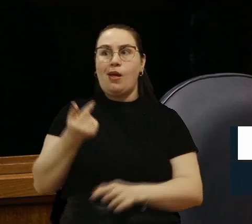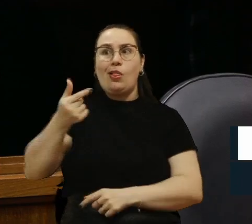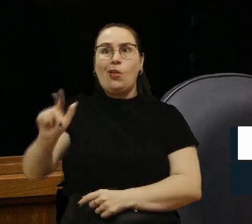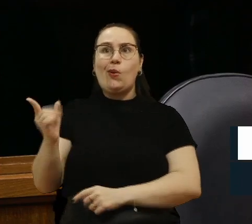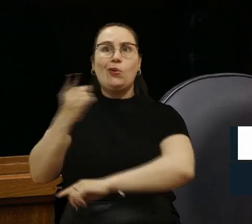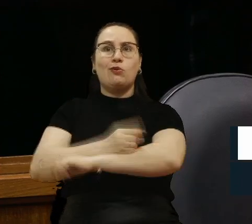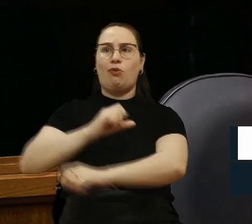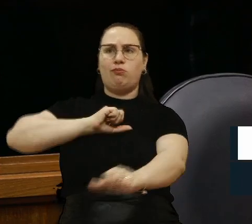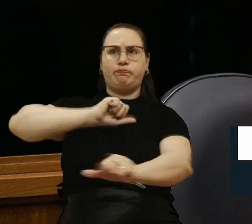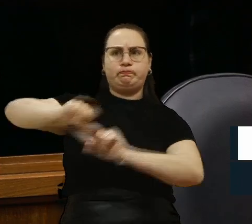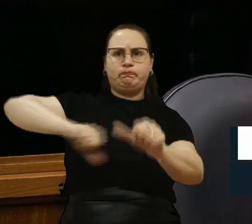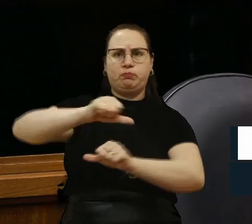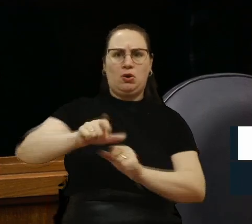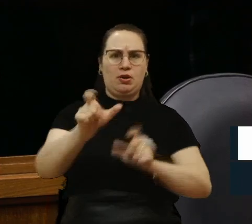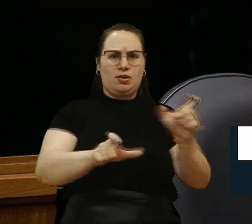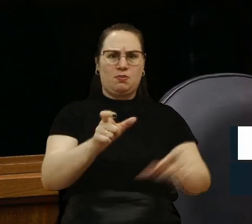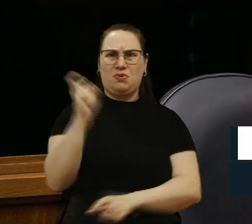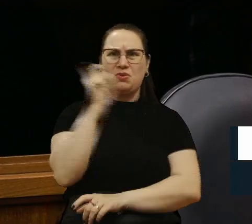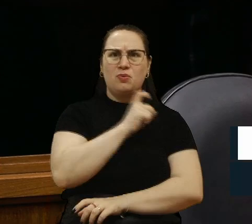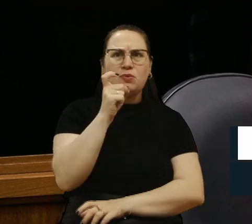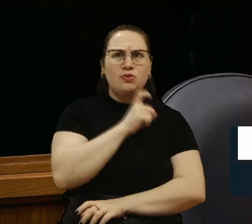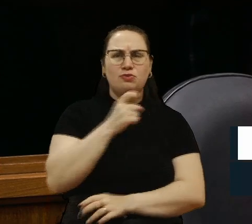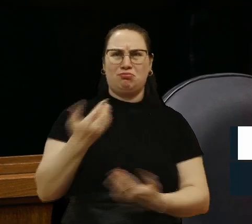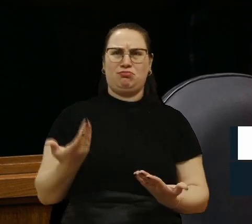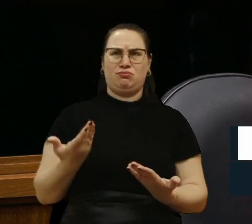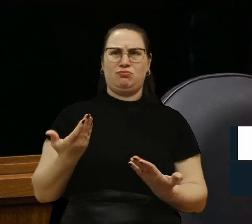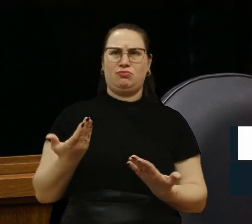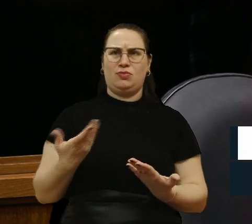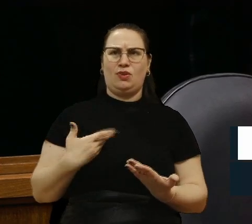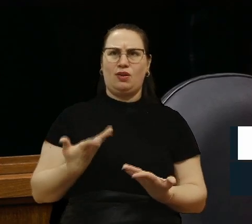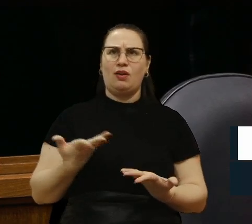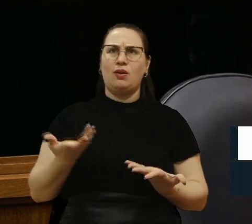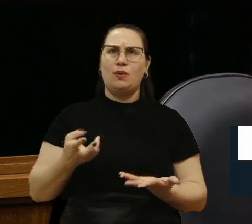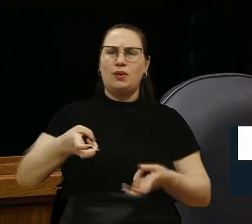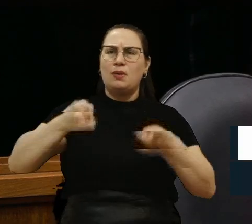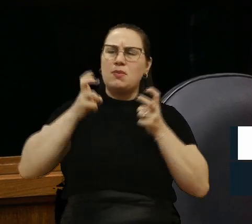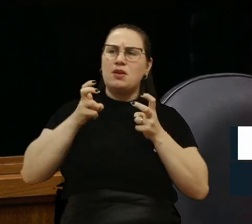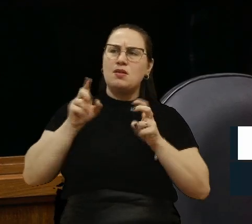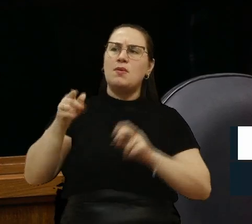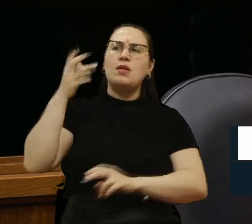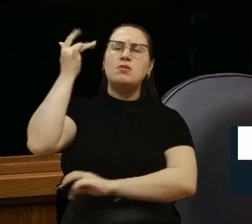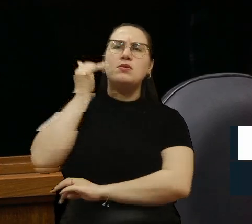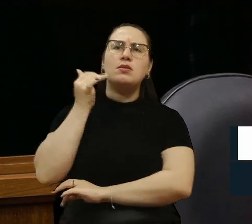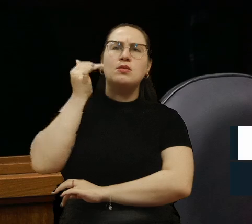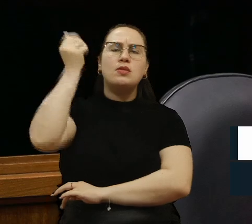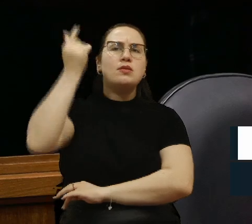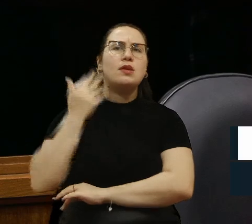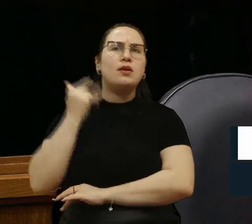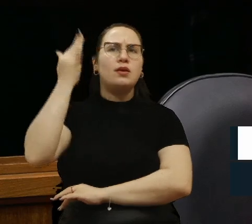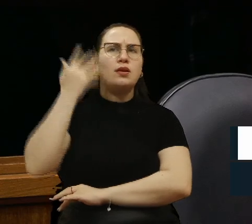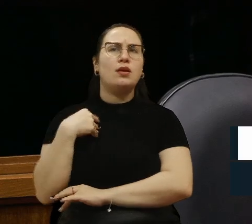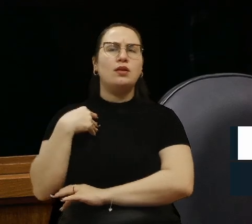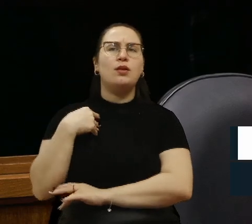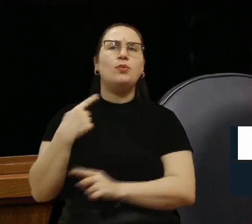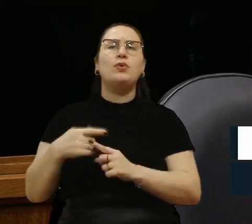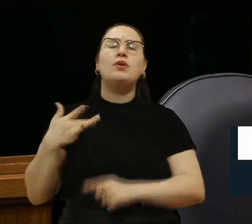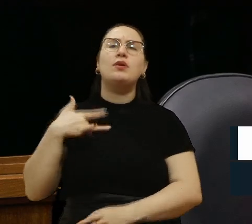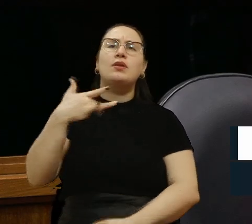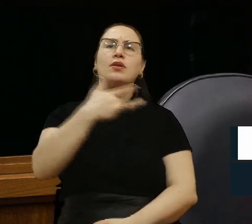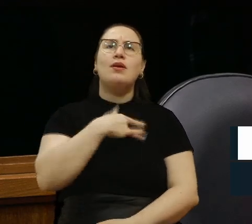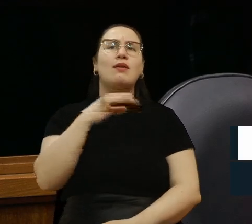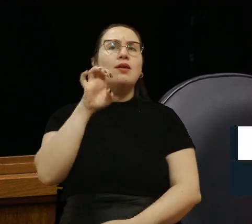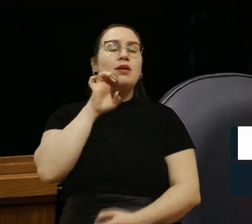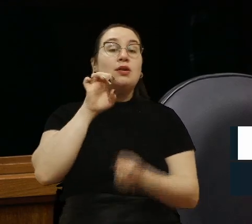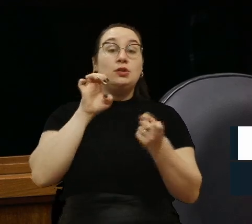dia dizer que essas pessoas estão mentindo. E eu queria também debater a concepção, vereadora Daiane, da questão de saúde. Vereadora Estela, a